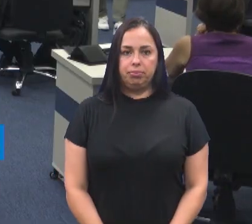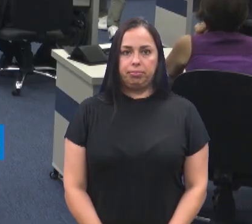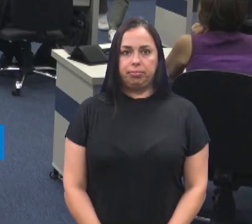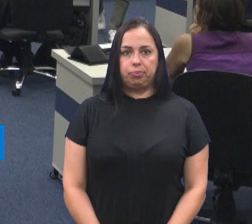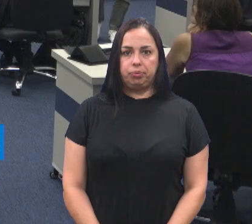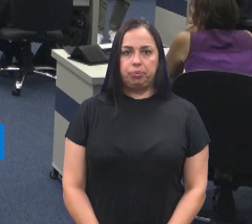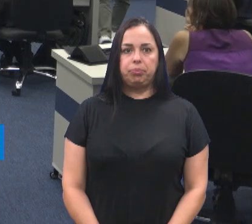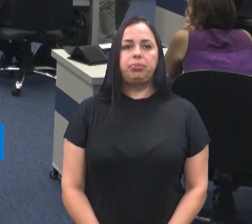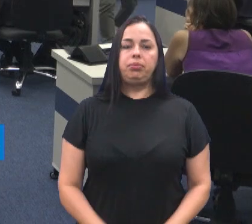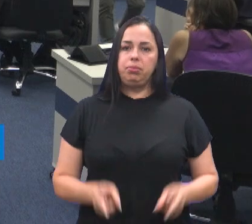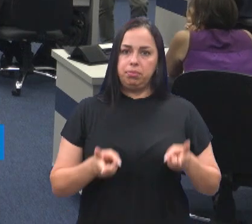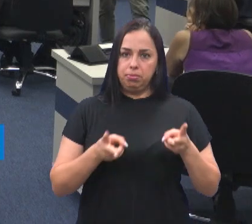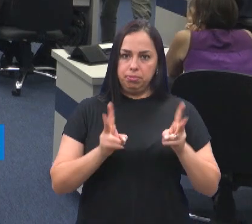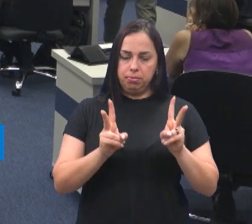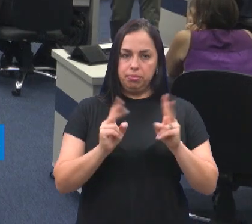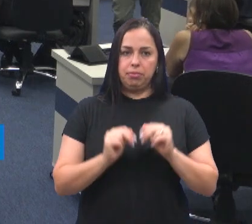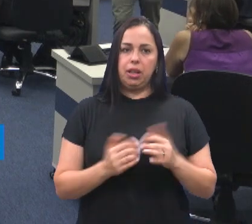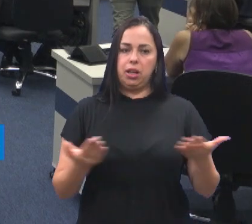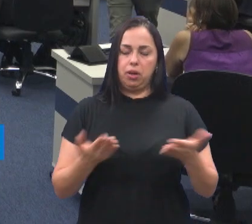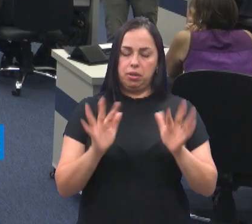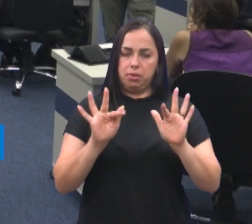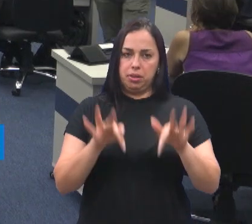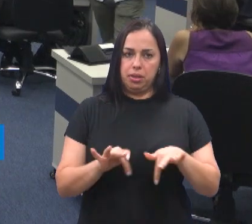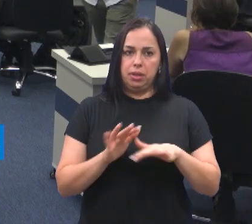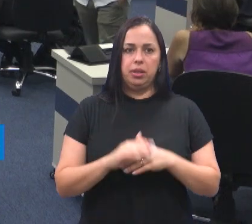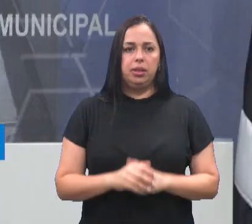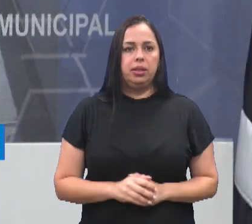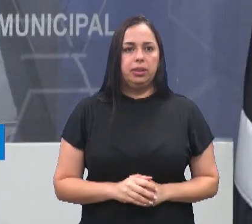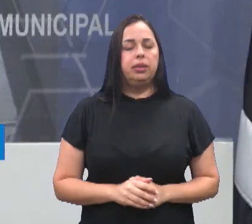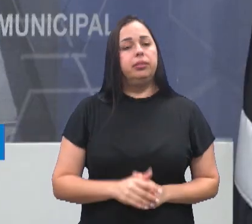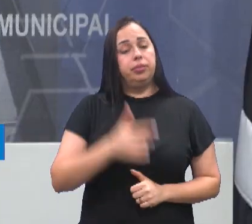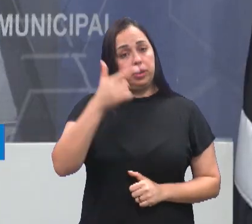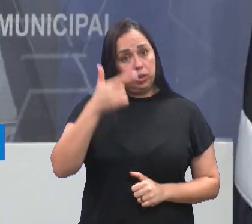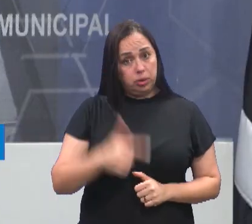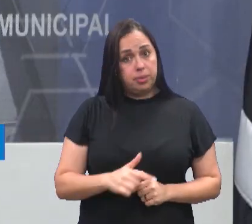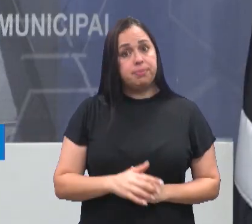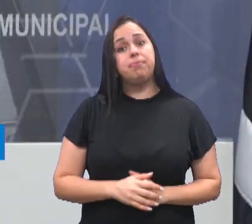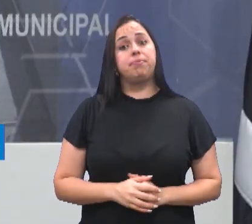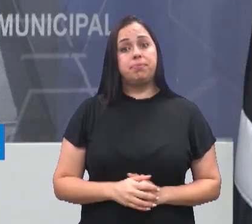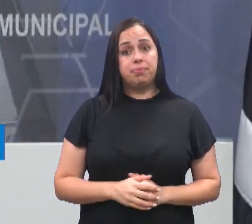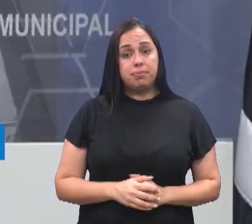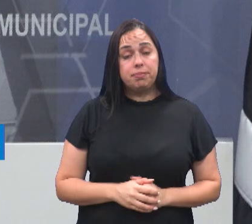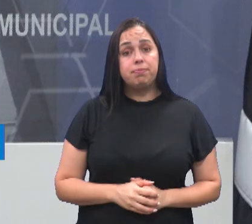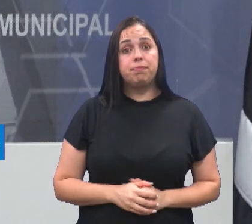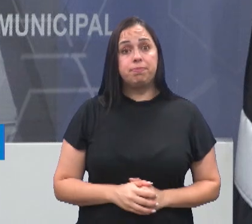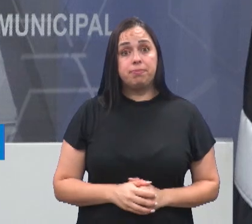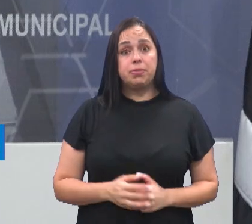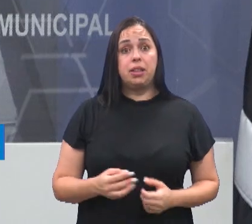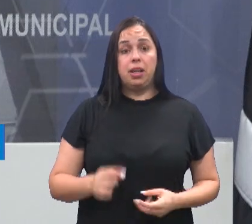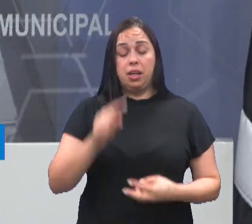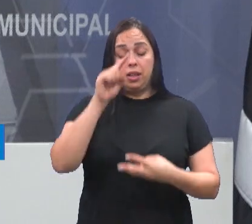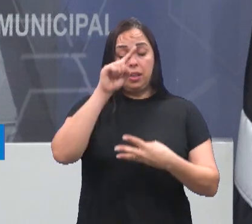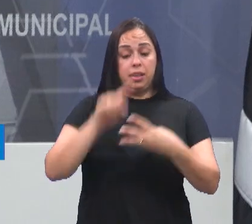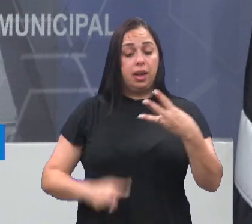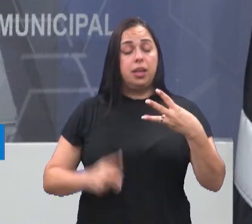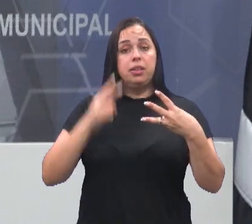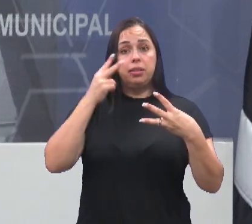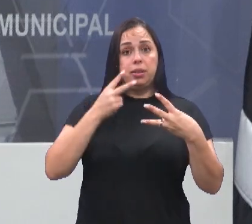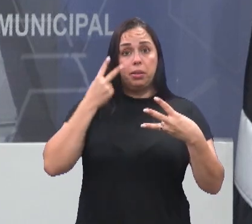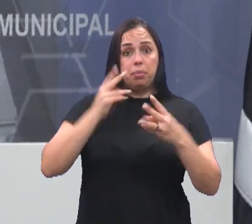Dando continuidade, só para encerrar, gostaria de reafirmar mais uma vez, nós tivemos aqui 3 vereadores do